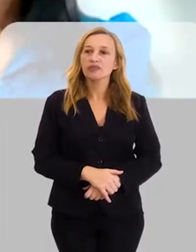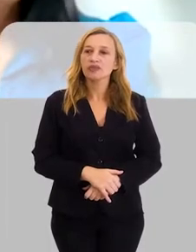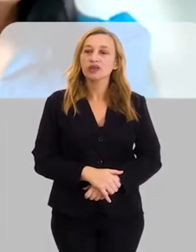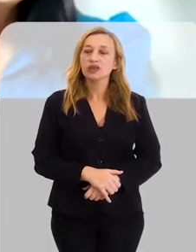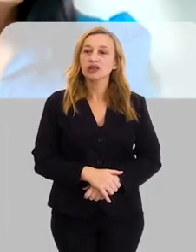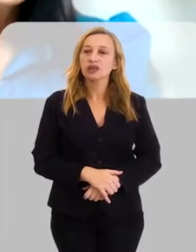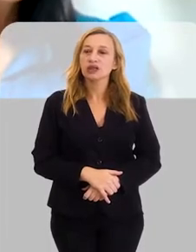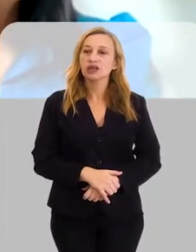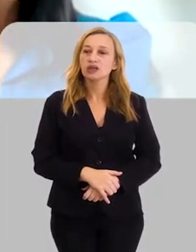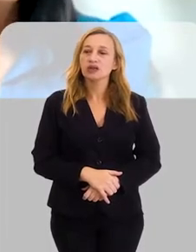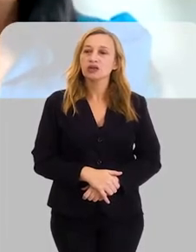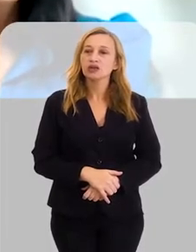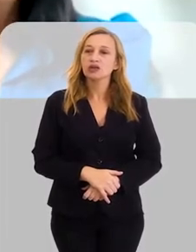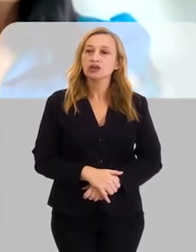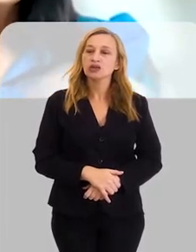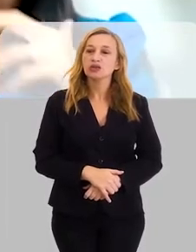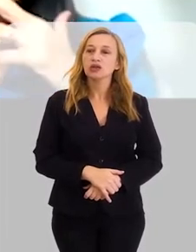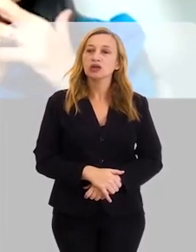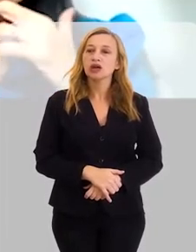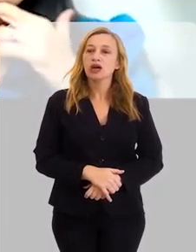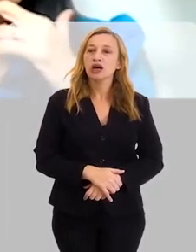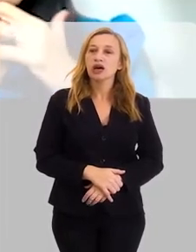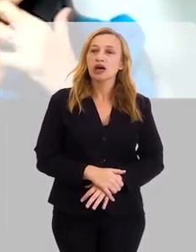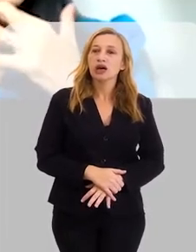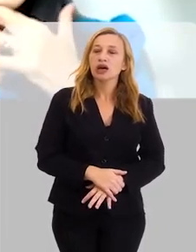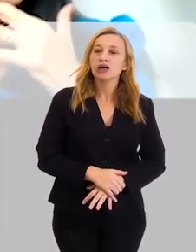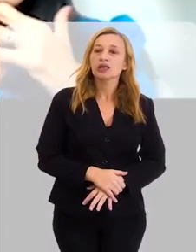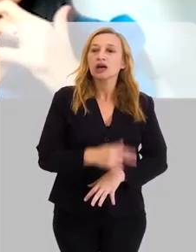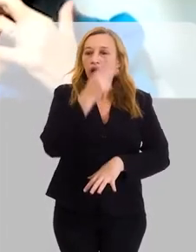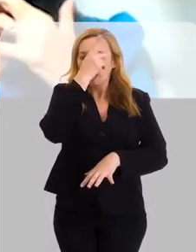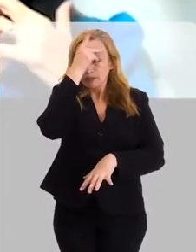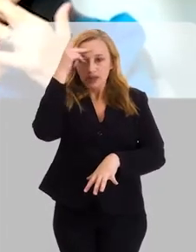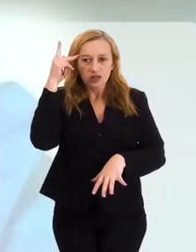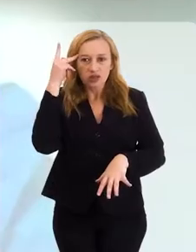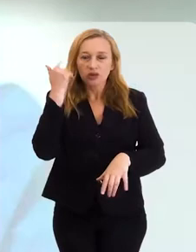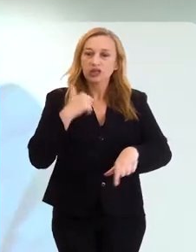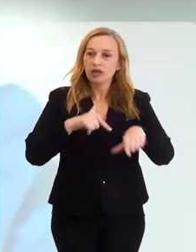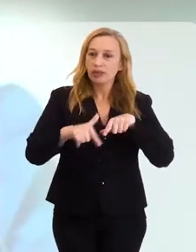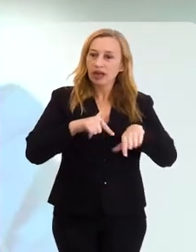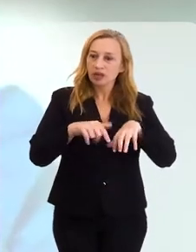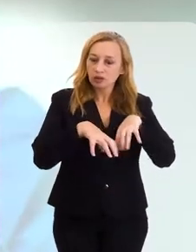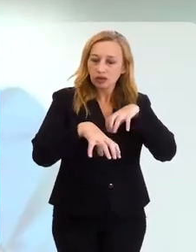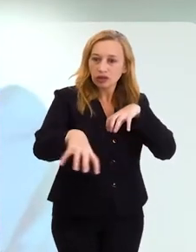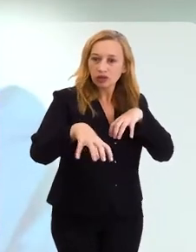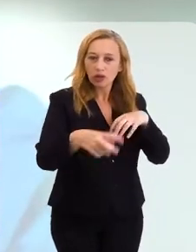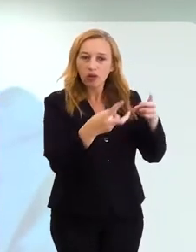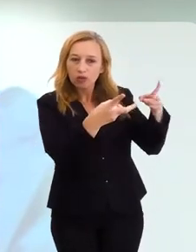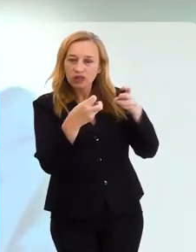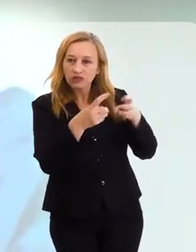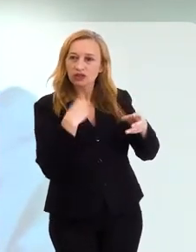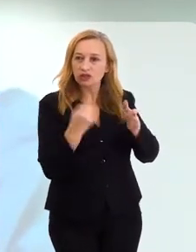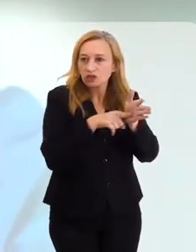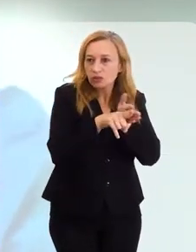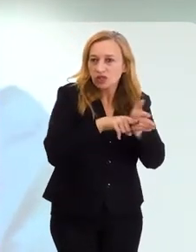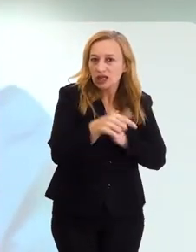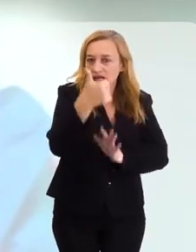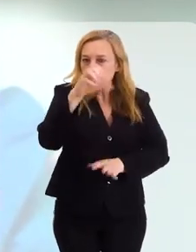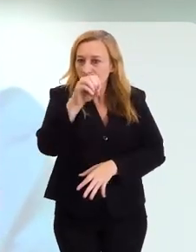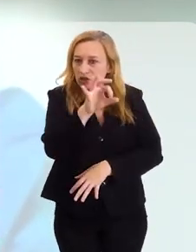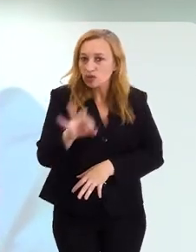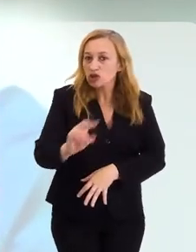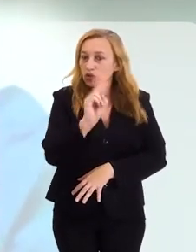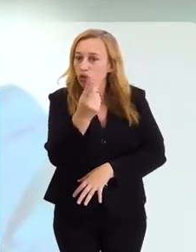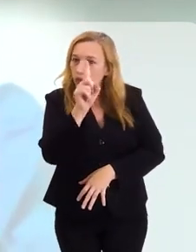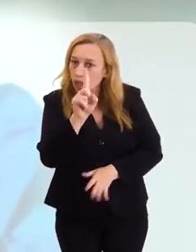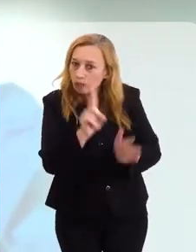é a participação, o tipo de participação do trabalhador no teletrabalho. Observamos nas nossas pesquisas que em torno de